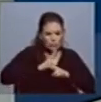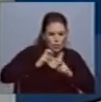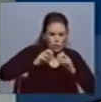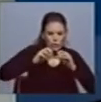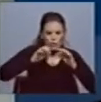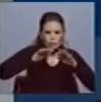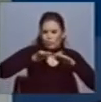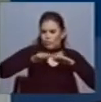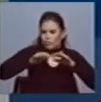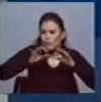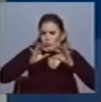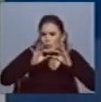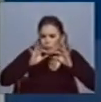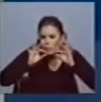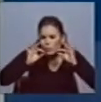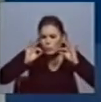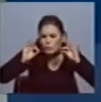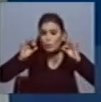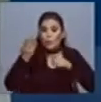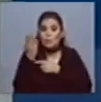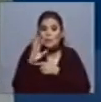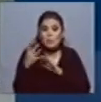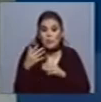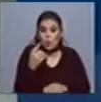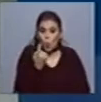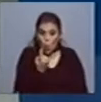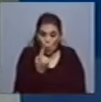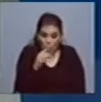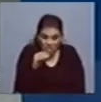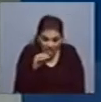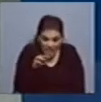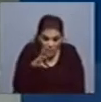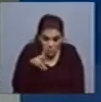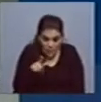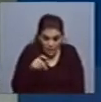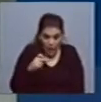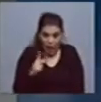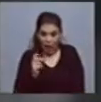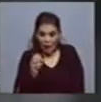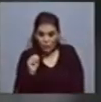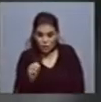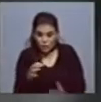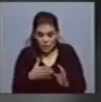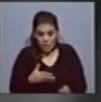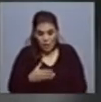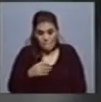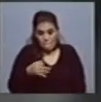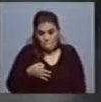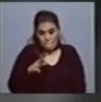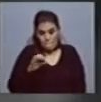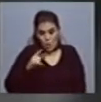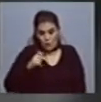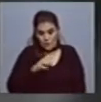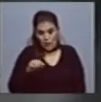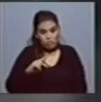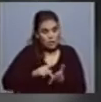muito pequenas. Quão pequenas? Para teres uma pequena indicação, cerca de 1/10.000avos do diâmetro do próton. E, portanto, é tecnologia de ponta no